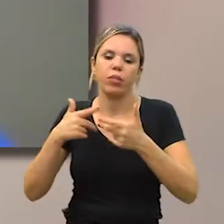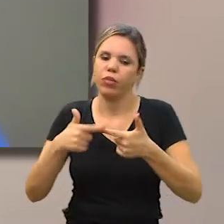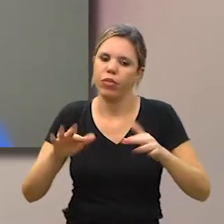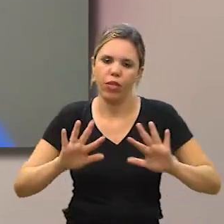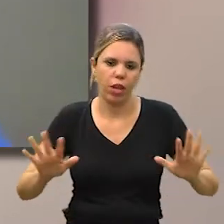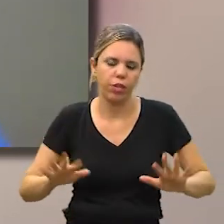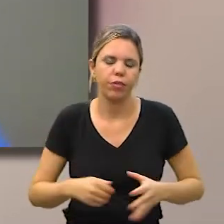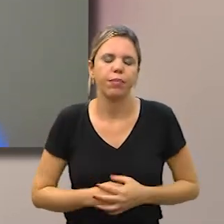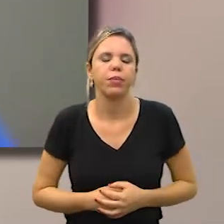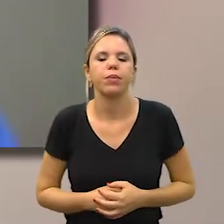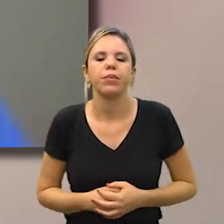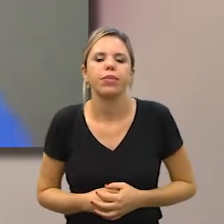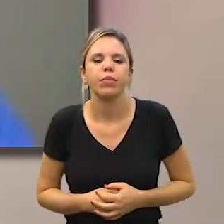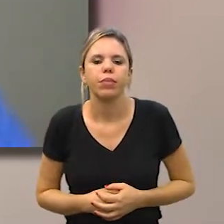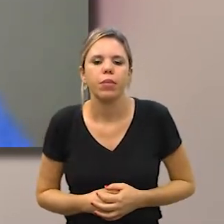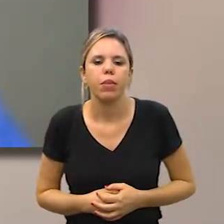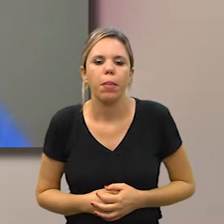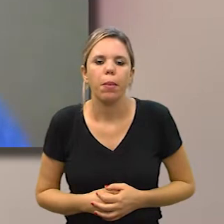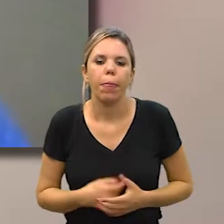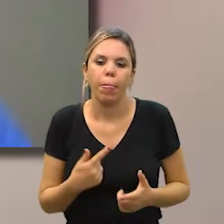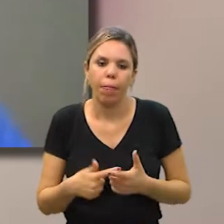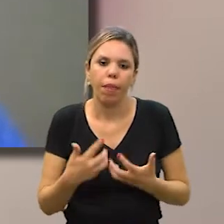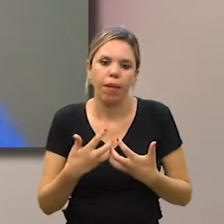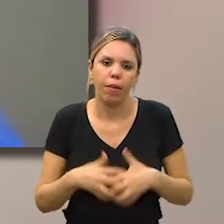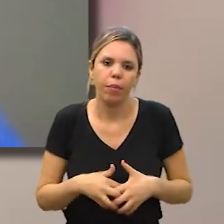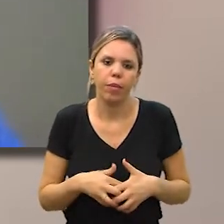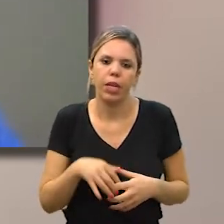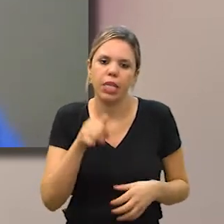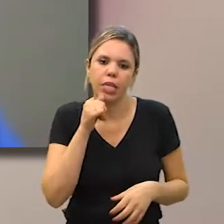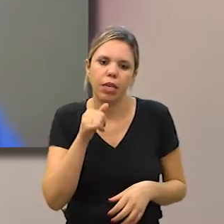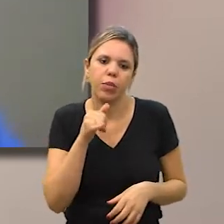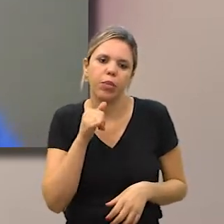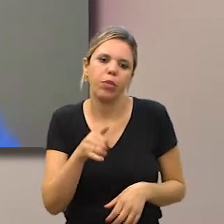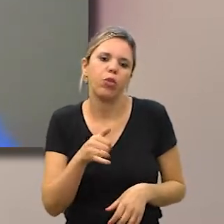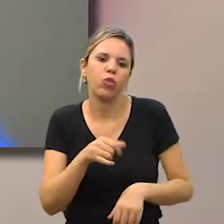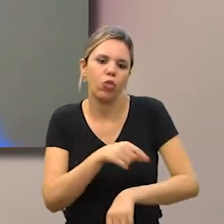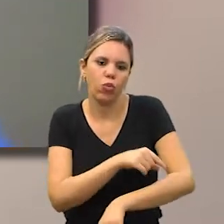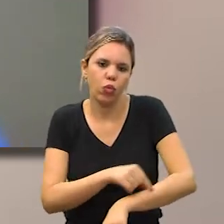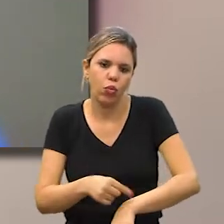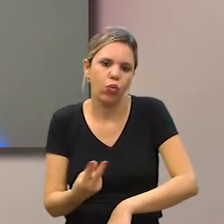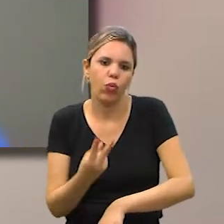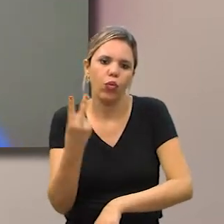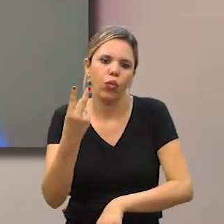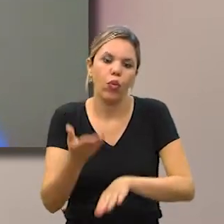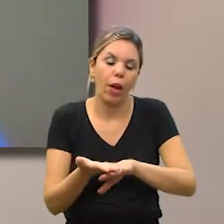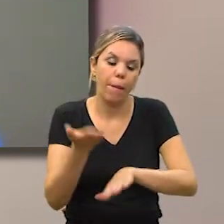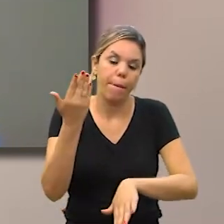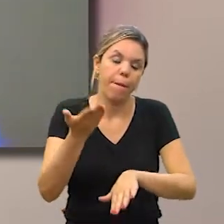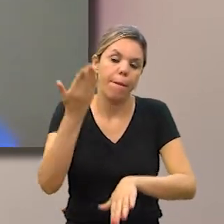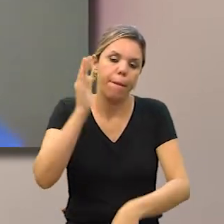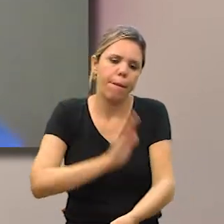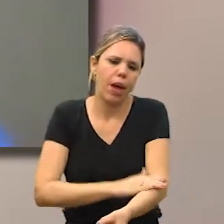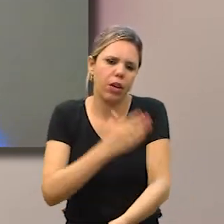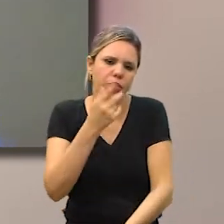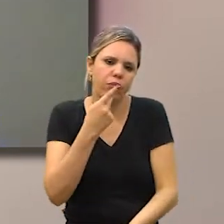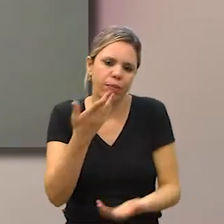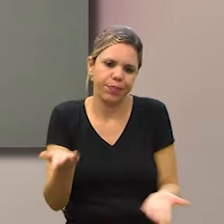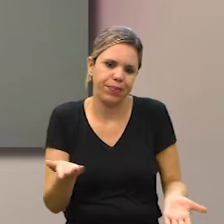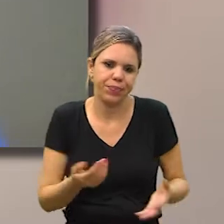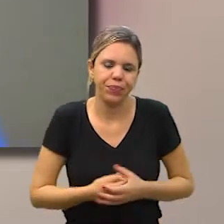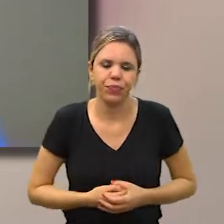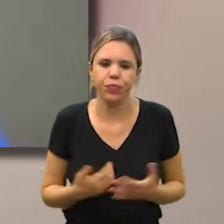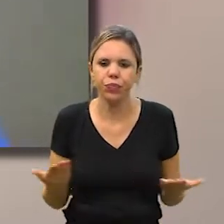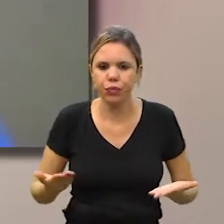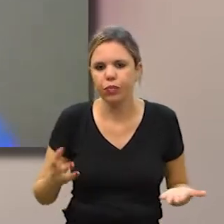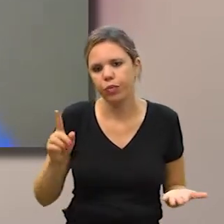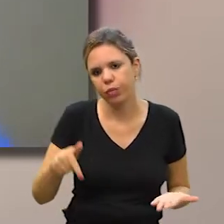agora isso é uma consequência da manutenção desses valores muito acima disso que eu falei para